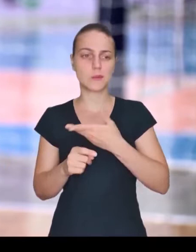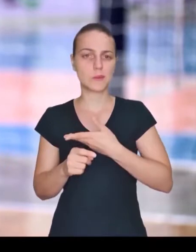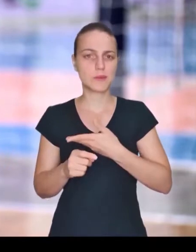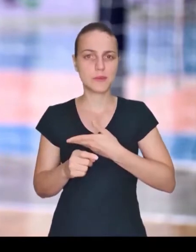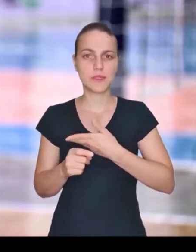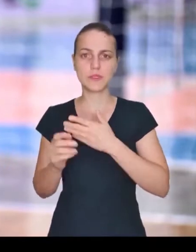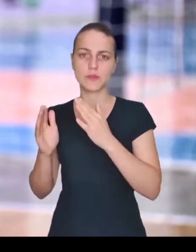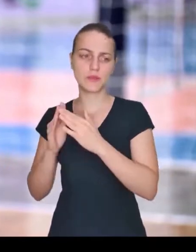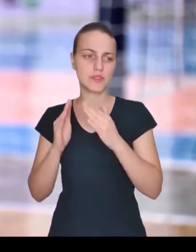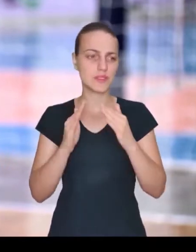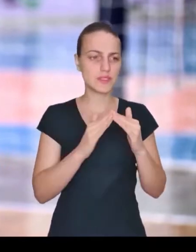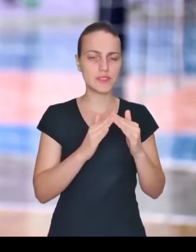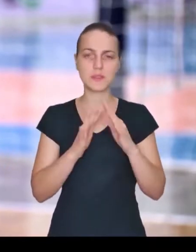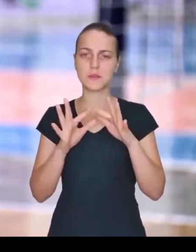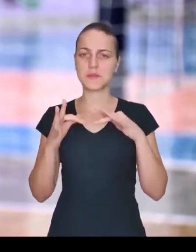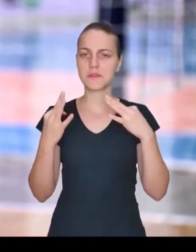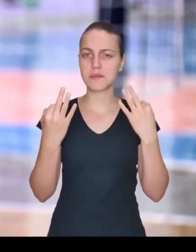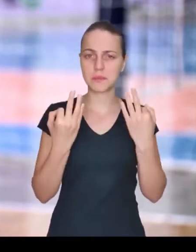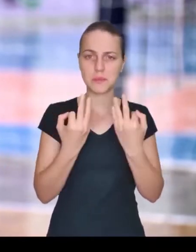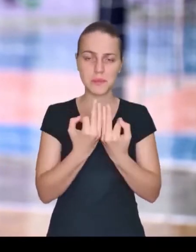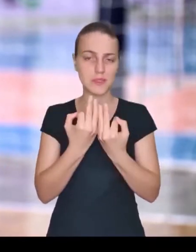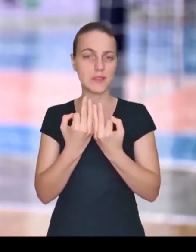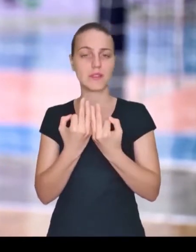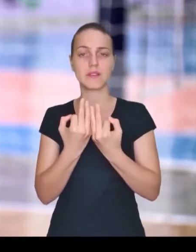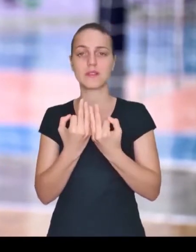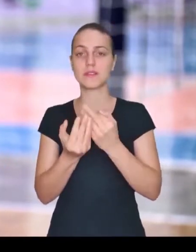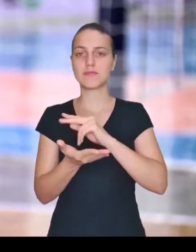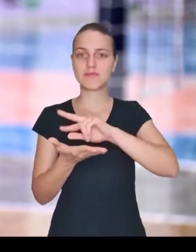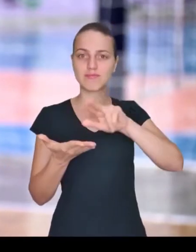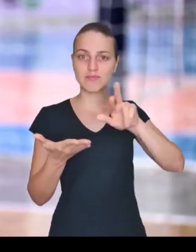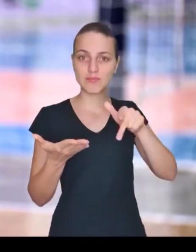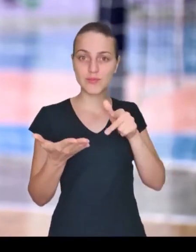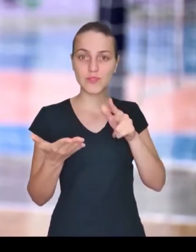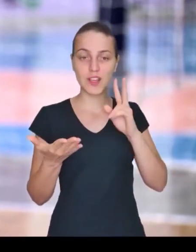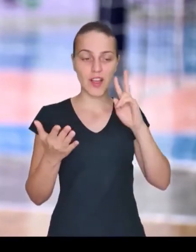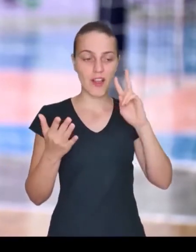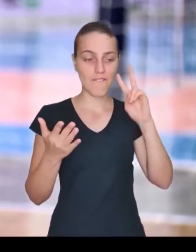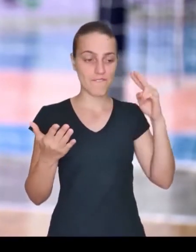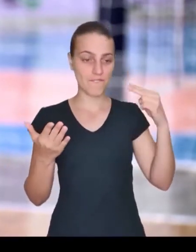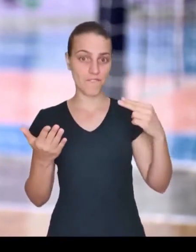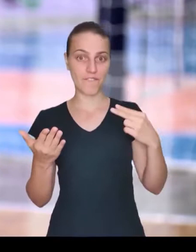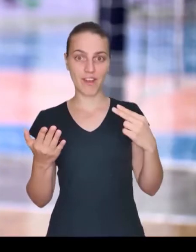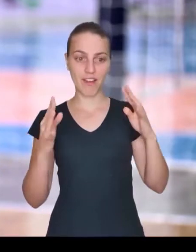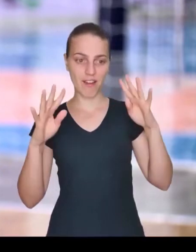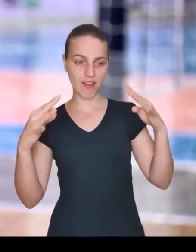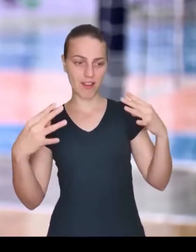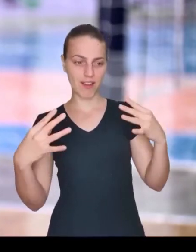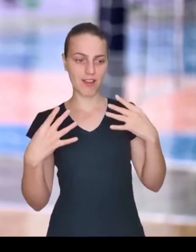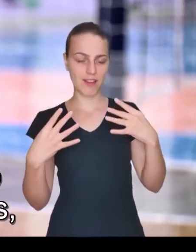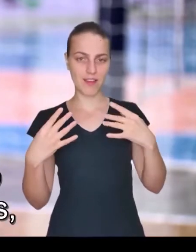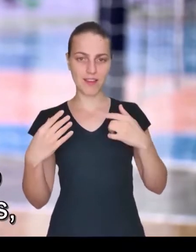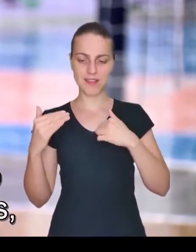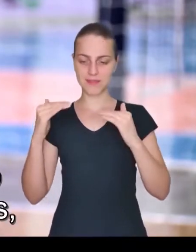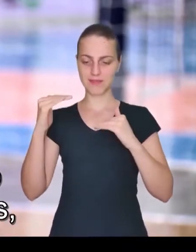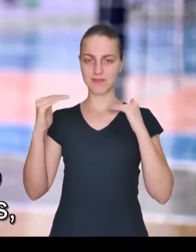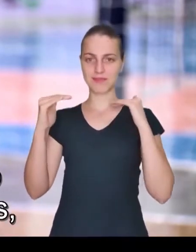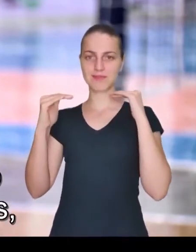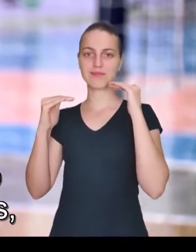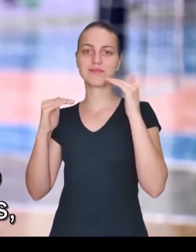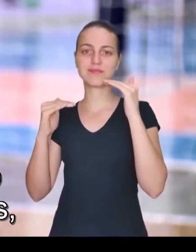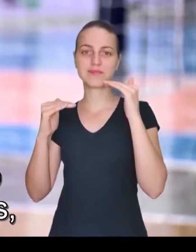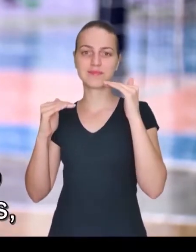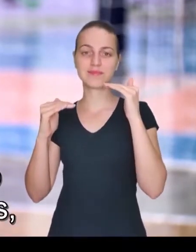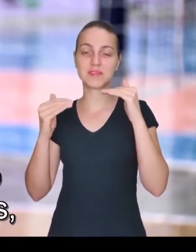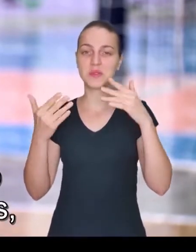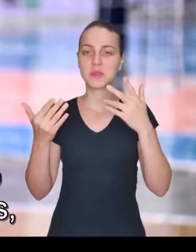vivendo, da minha vizinhança e dos meus familiares principalmente, é um olhar de superação. Eu acho muito bacana quando eu estou em churrasco